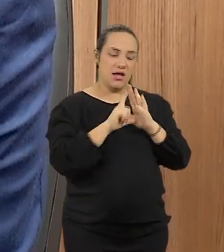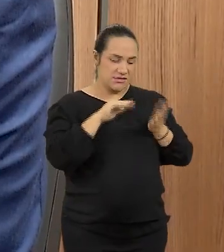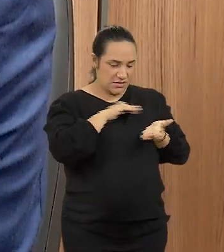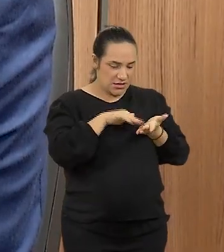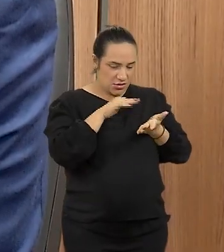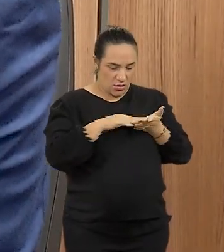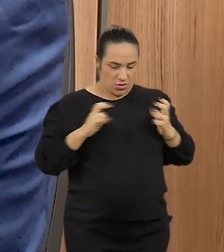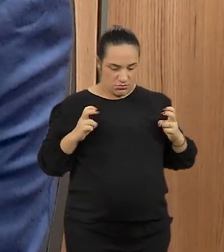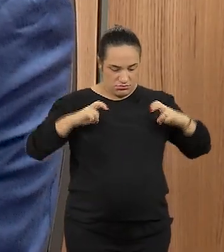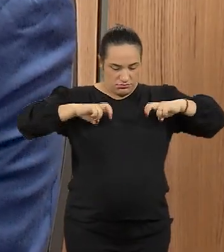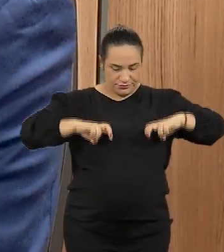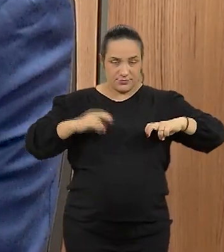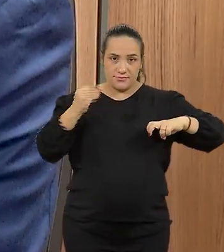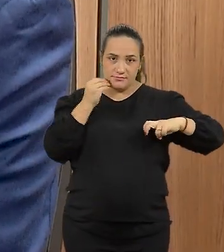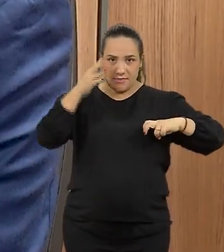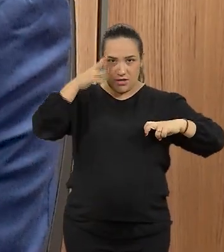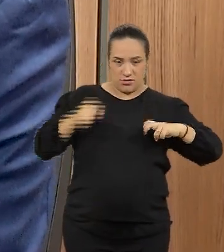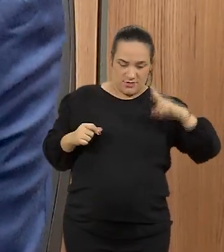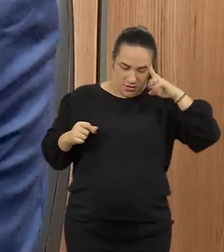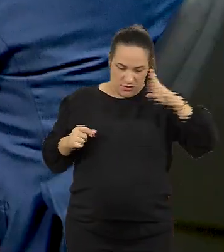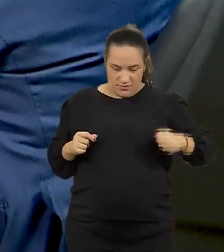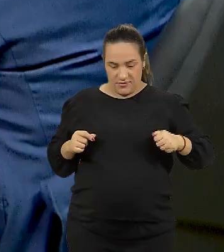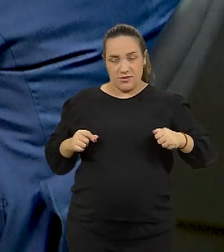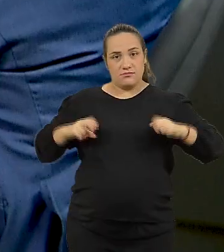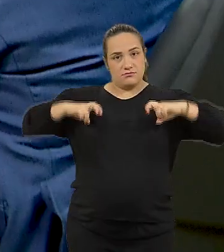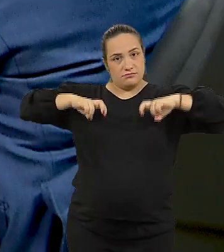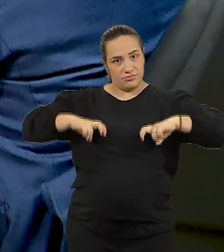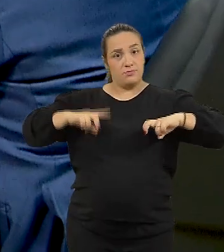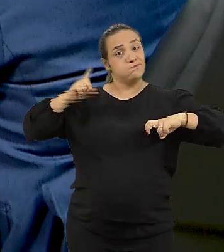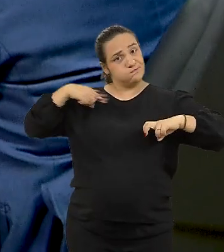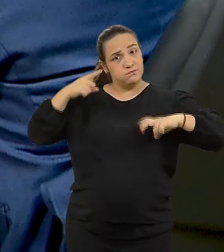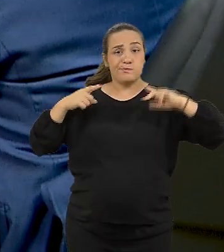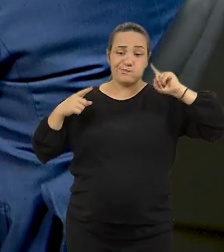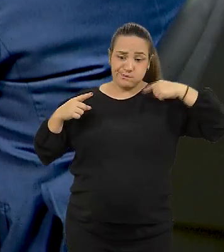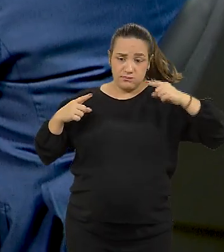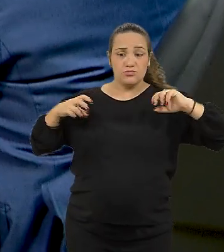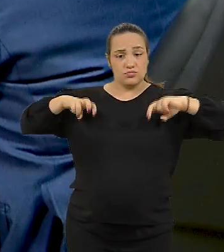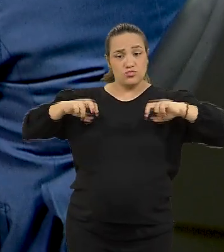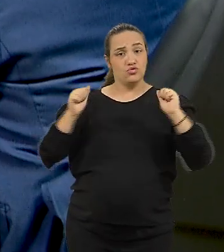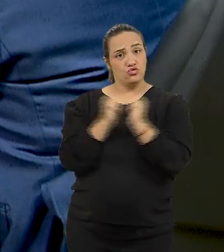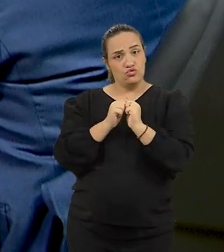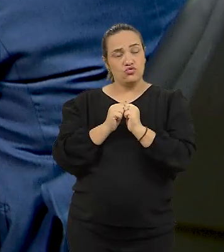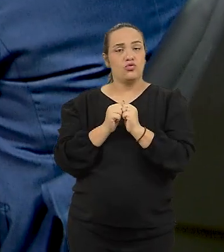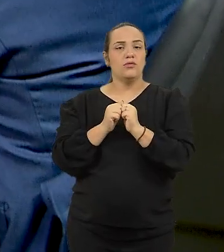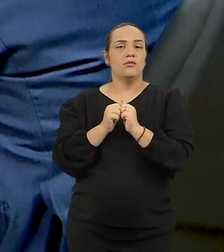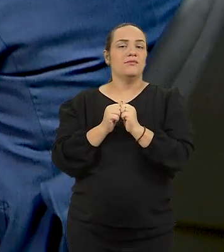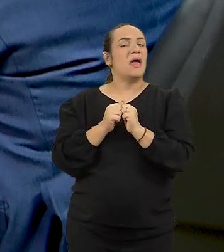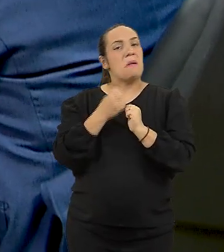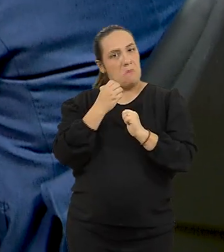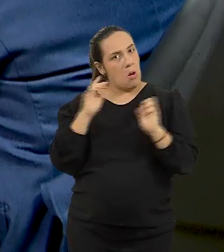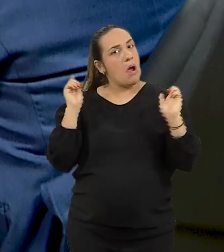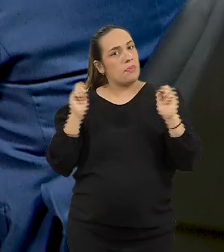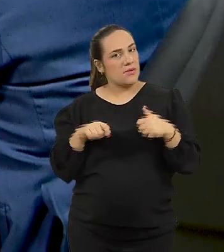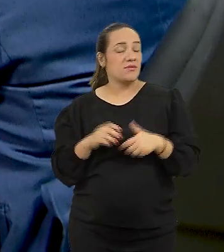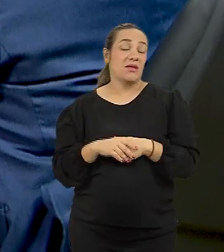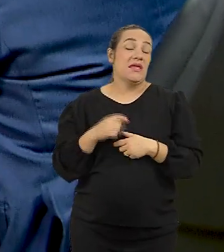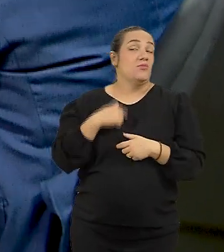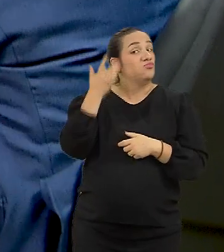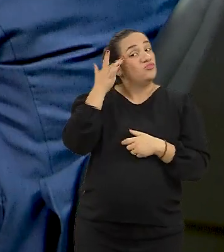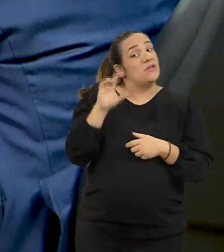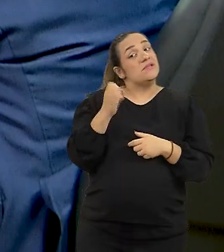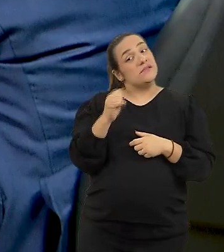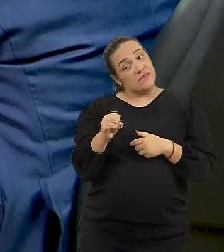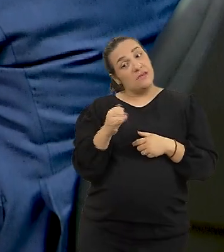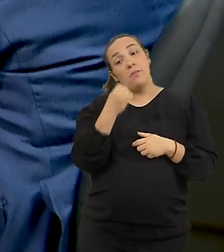ou conciliação, que foi uma especialização da advocacia lá que se tornou muito efetiva na Argentina. Não sei